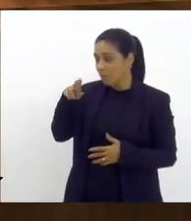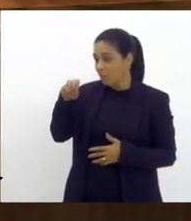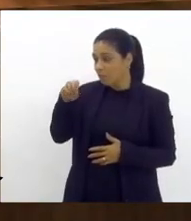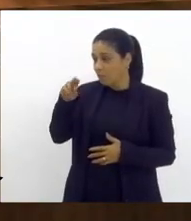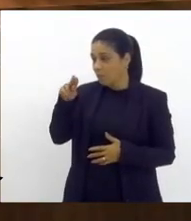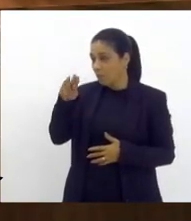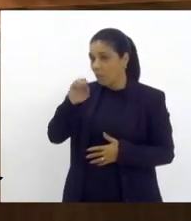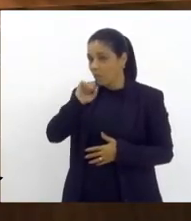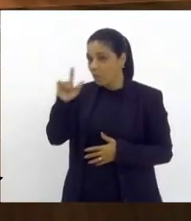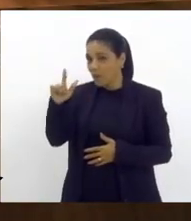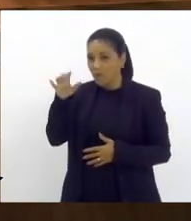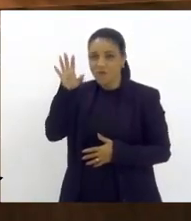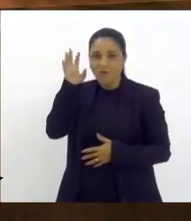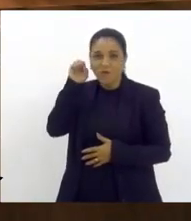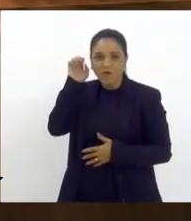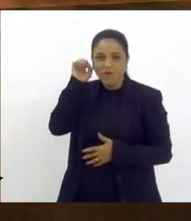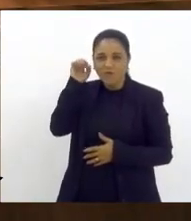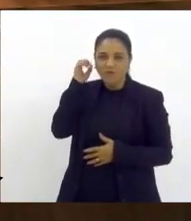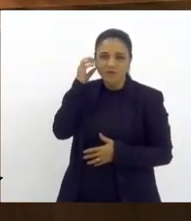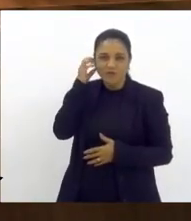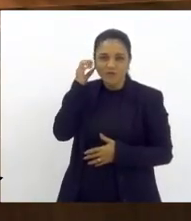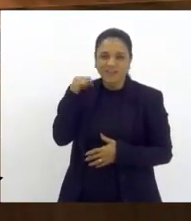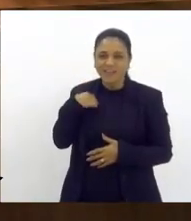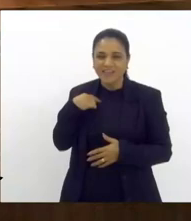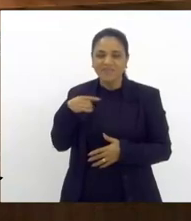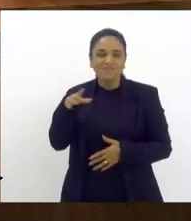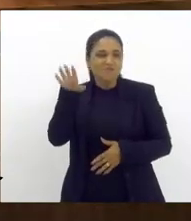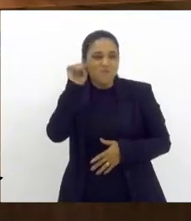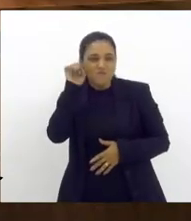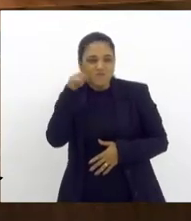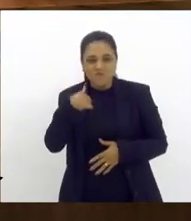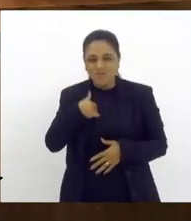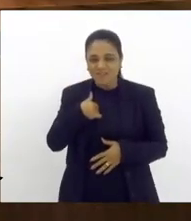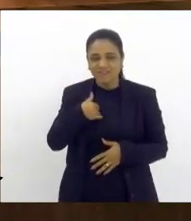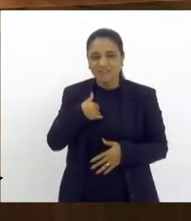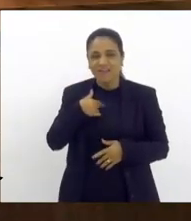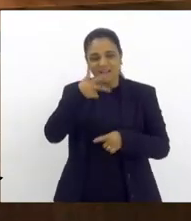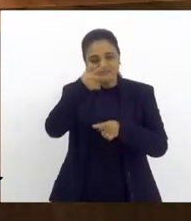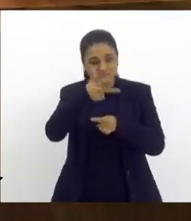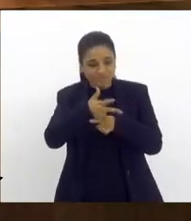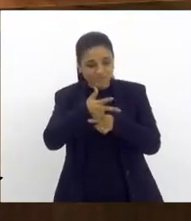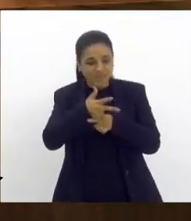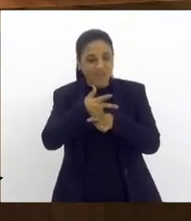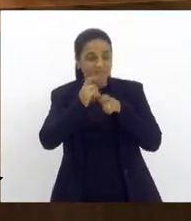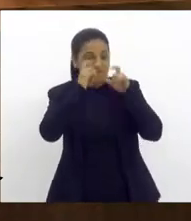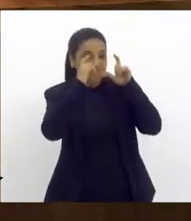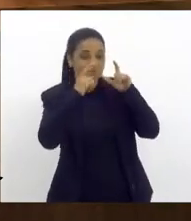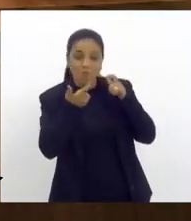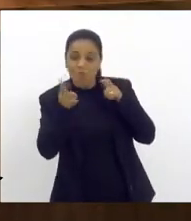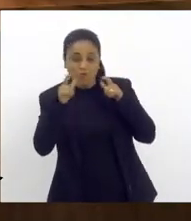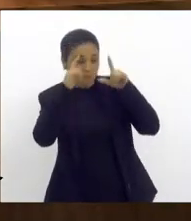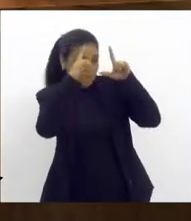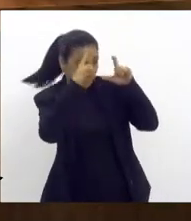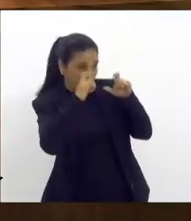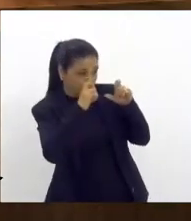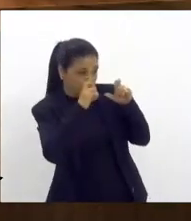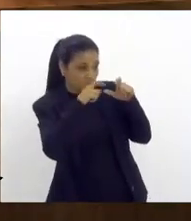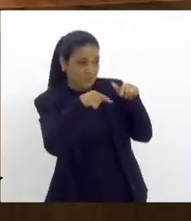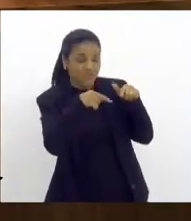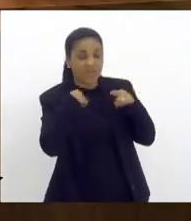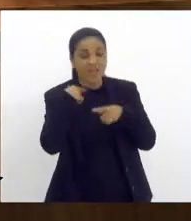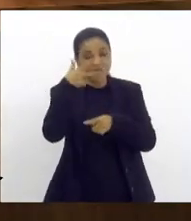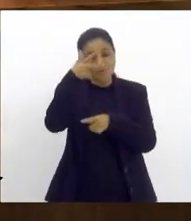ouvindo eu falar ouvindo metia tanto e aí um cidadão fotografou E aí ele faz um vídeo